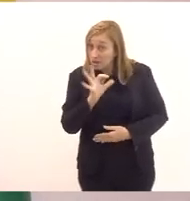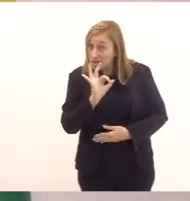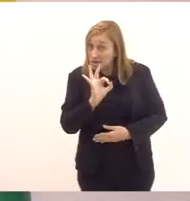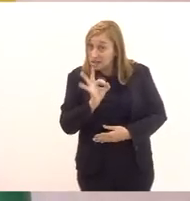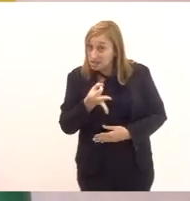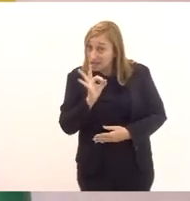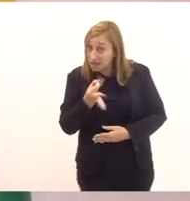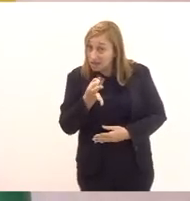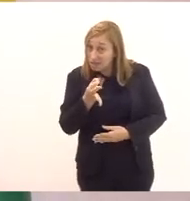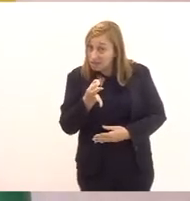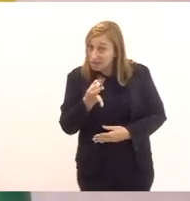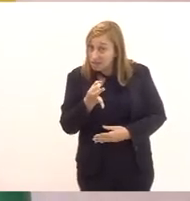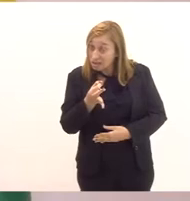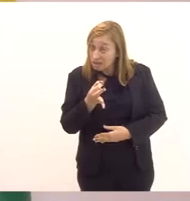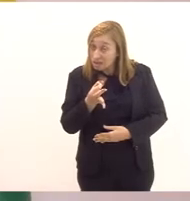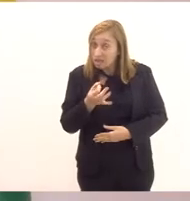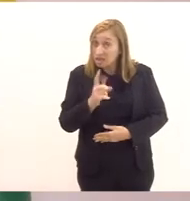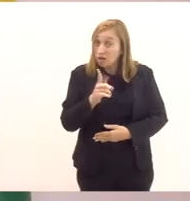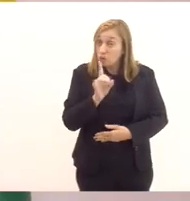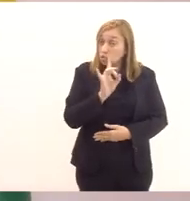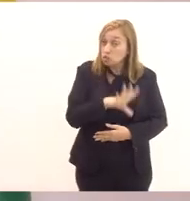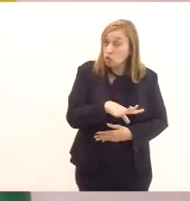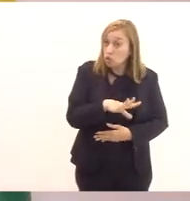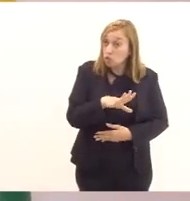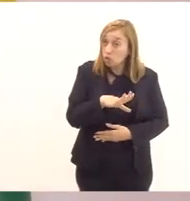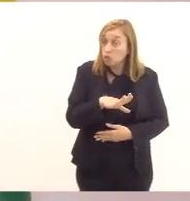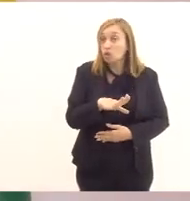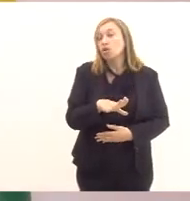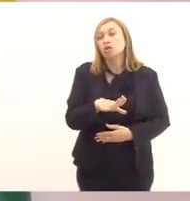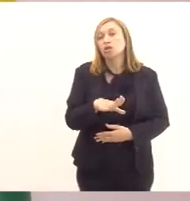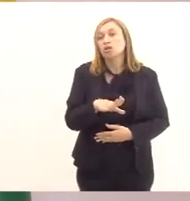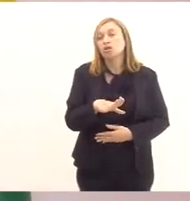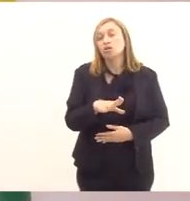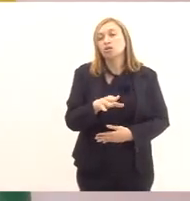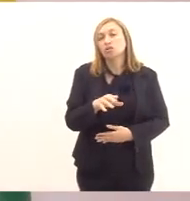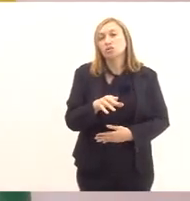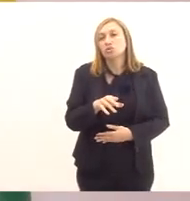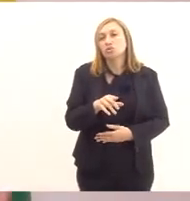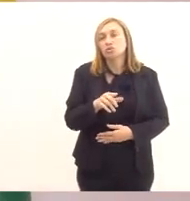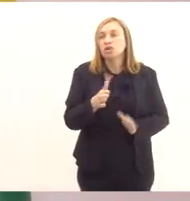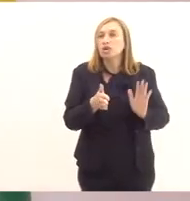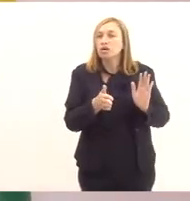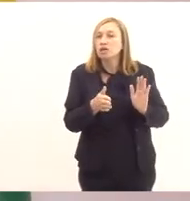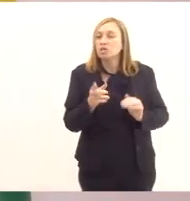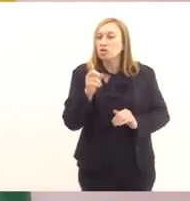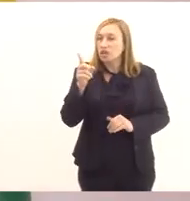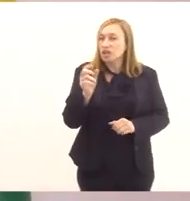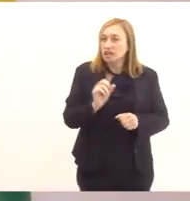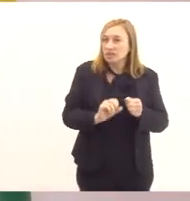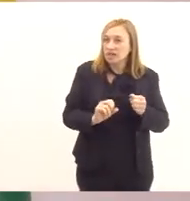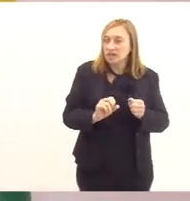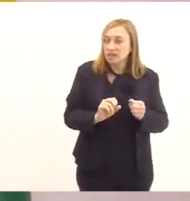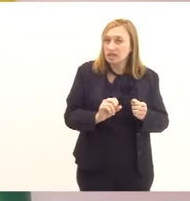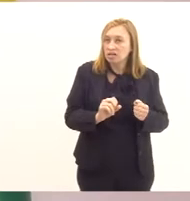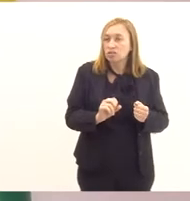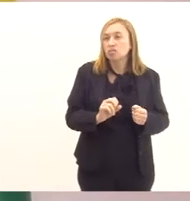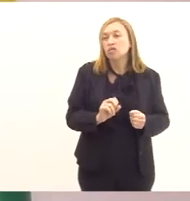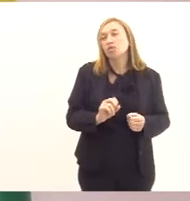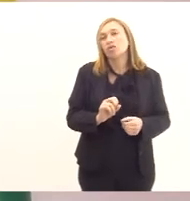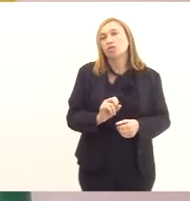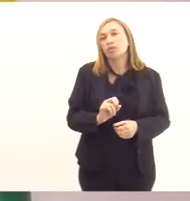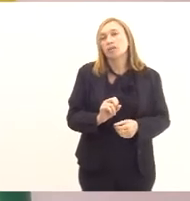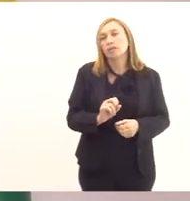e irrefutável não só dos óbices que ele está proporcionando a atividade parlamentar